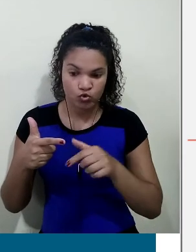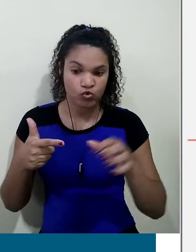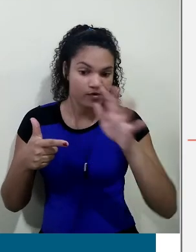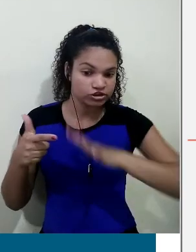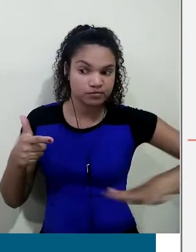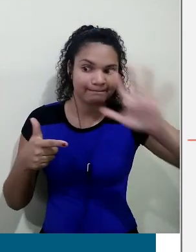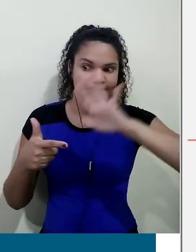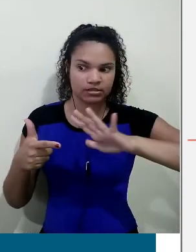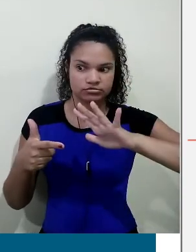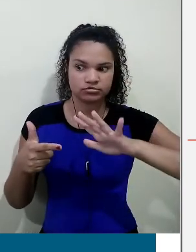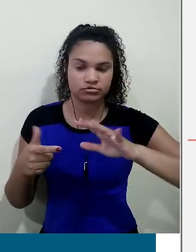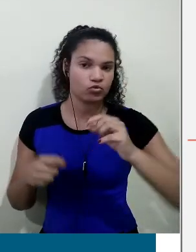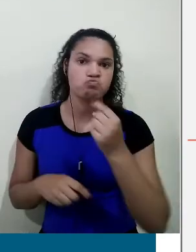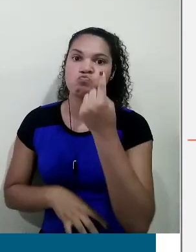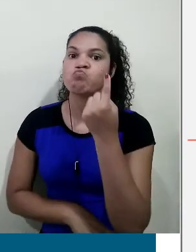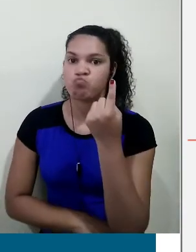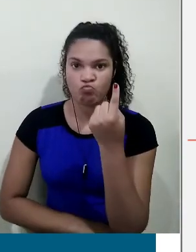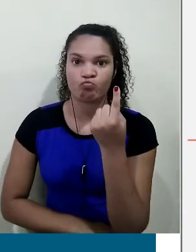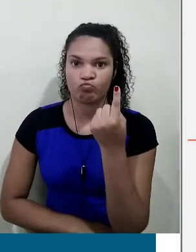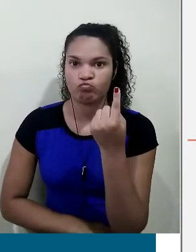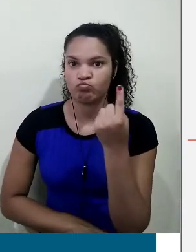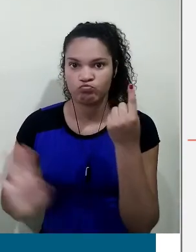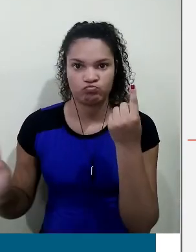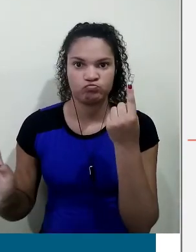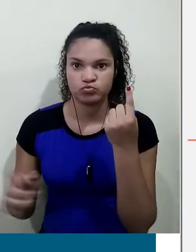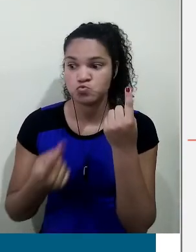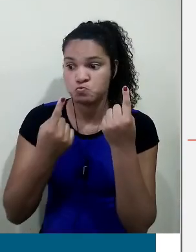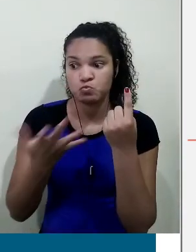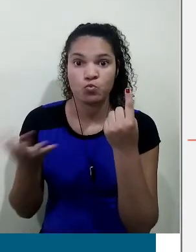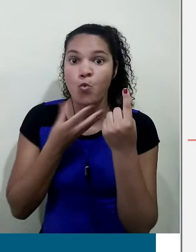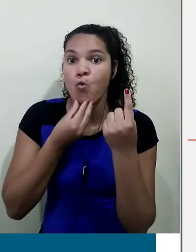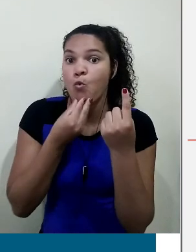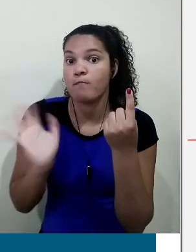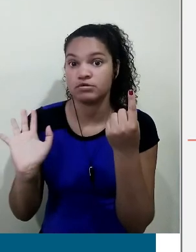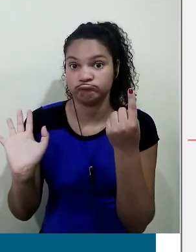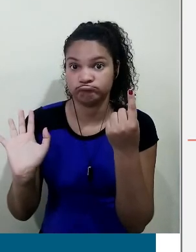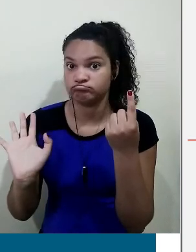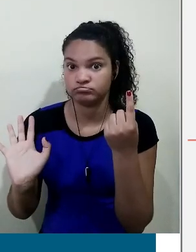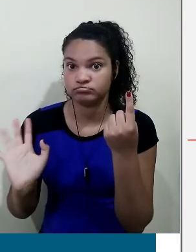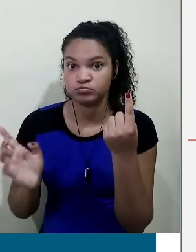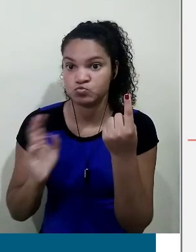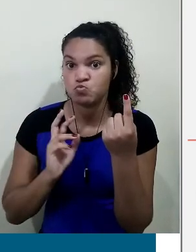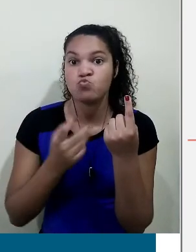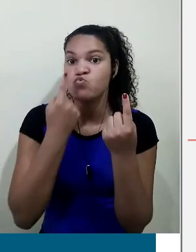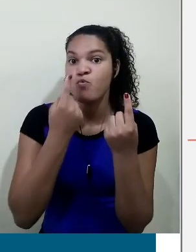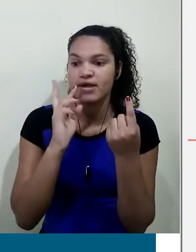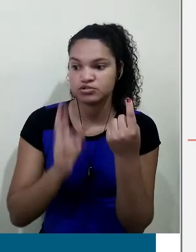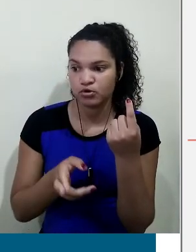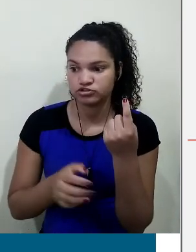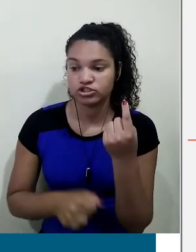Então, a cardinalidade de ser menino é 1, só existe um caso, um elemento nesse subconjunto, ser menino, um